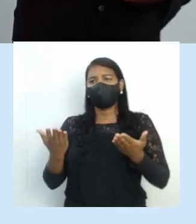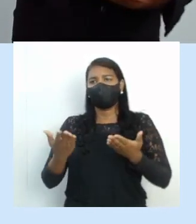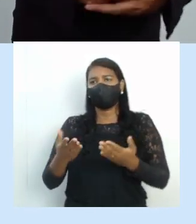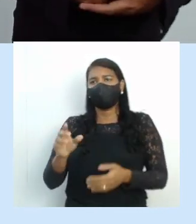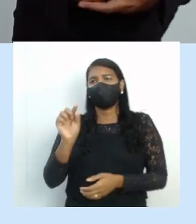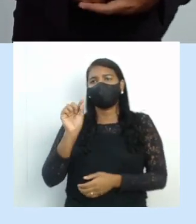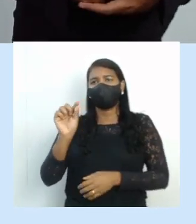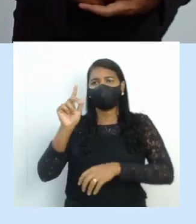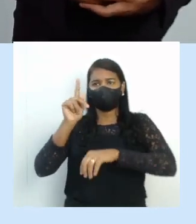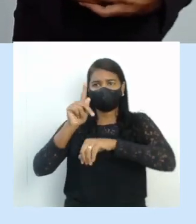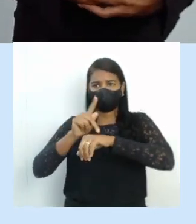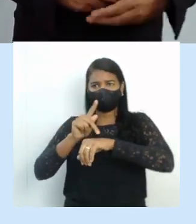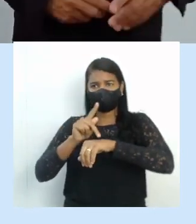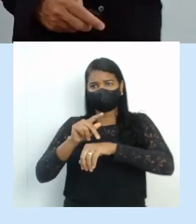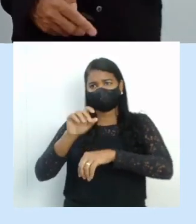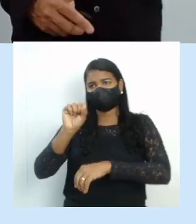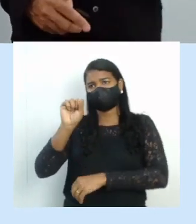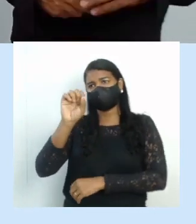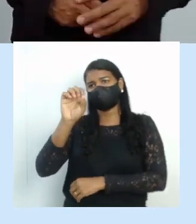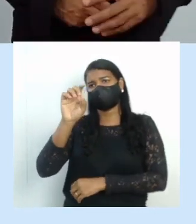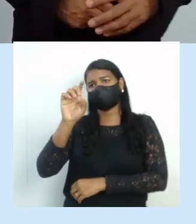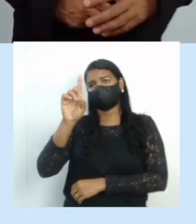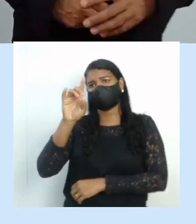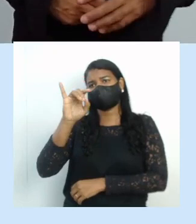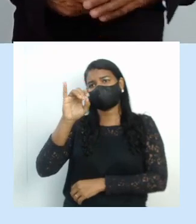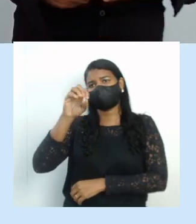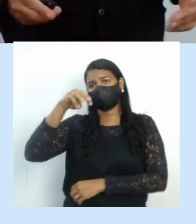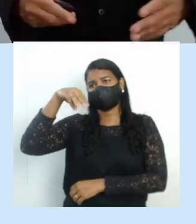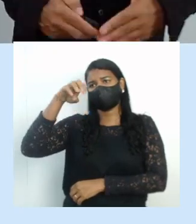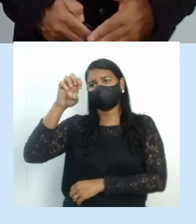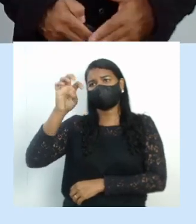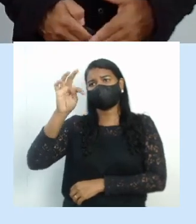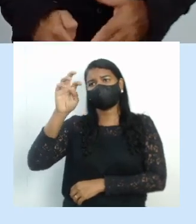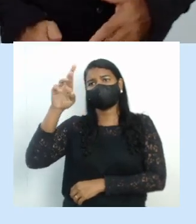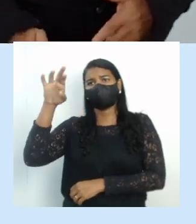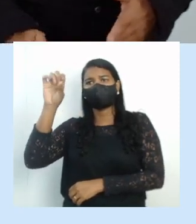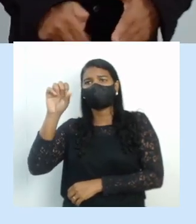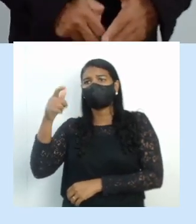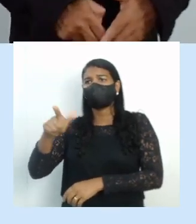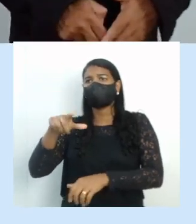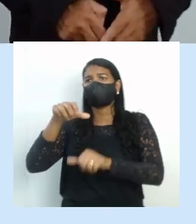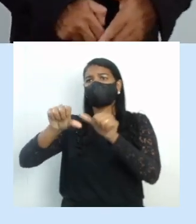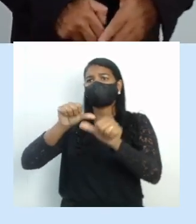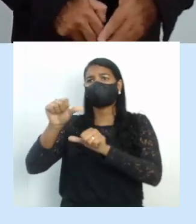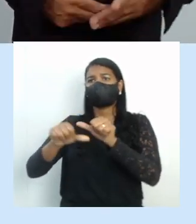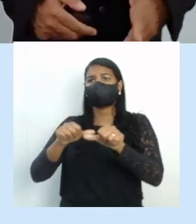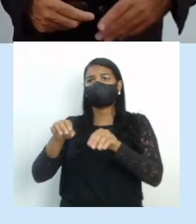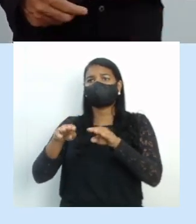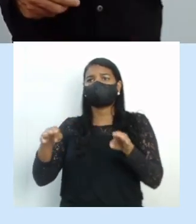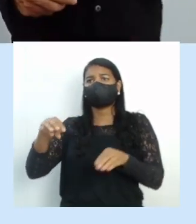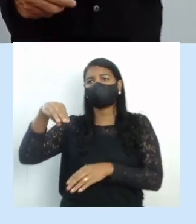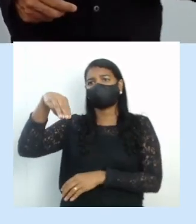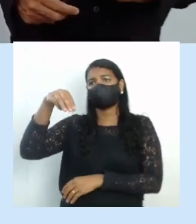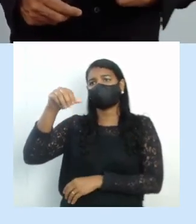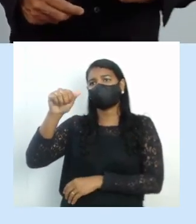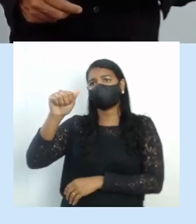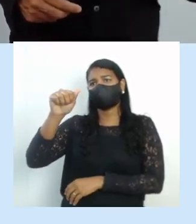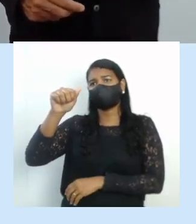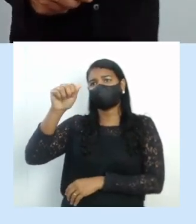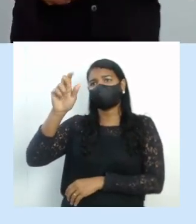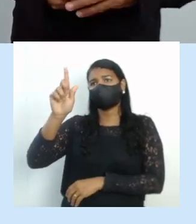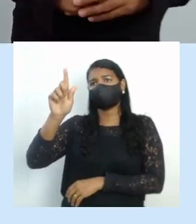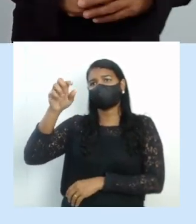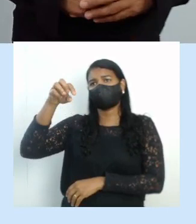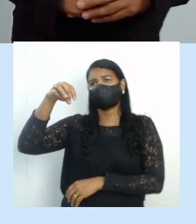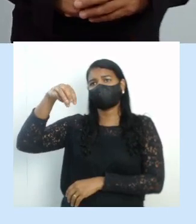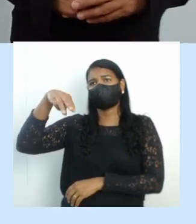as rochas sedimentares elas não podem se transformar em magma. Isso sem antes